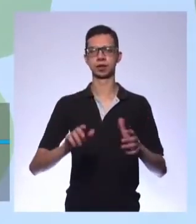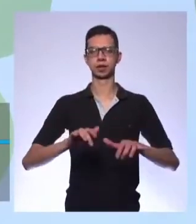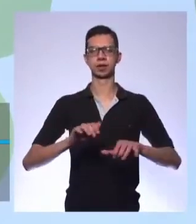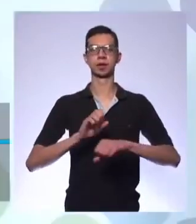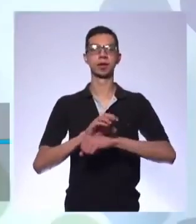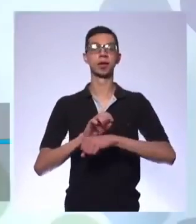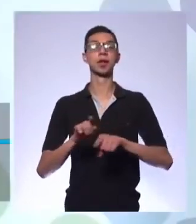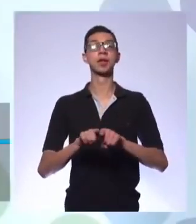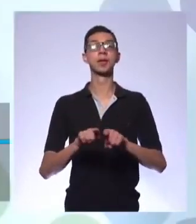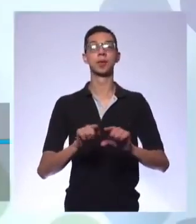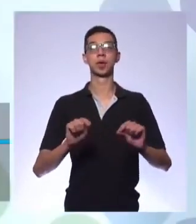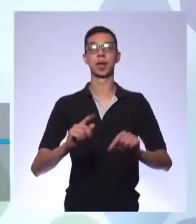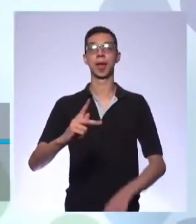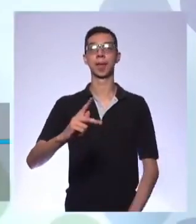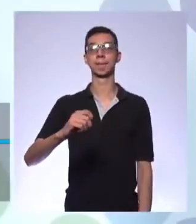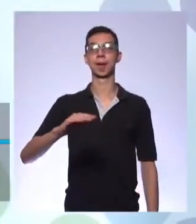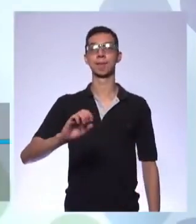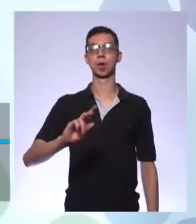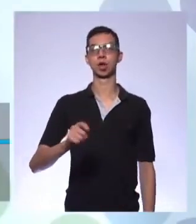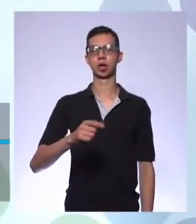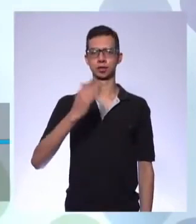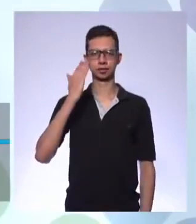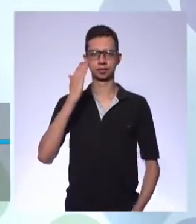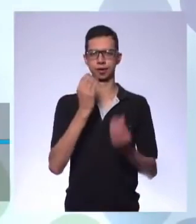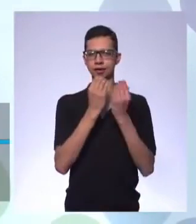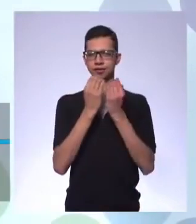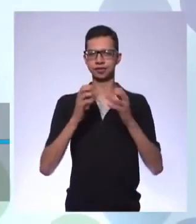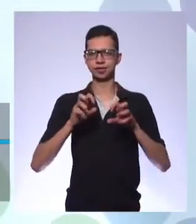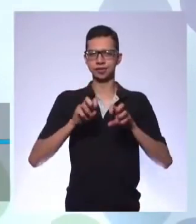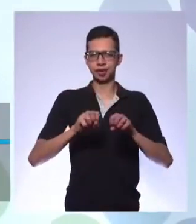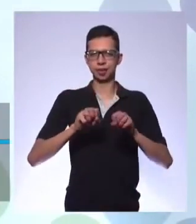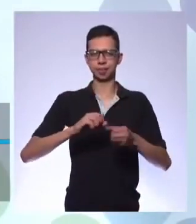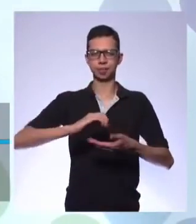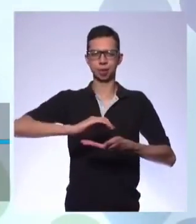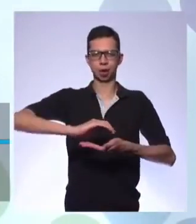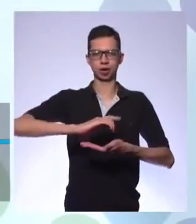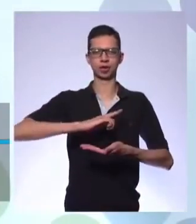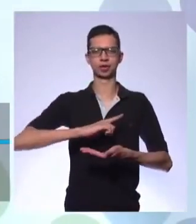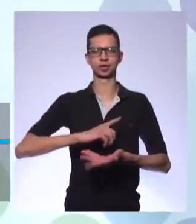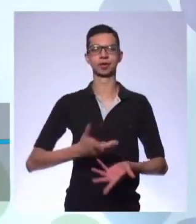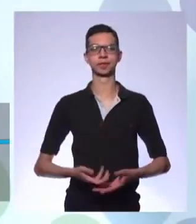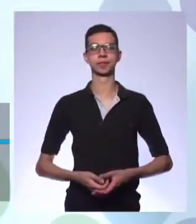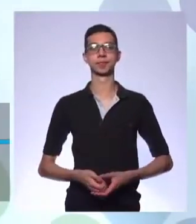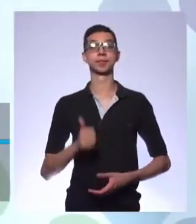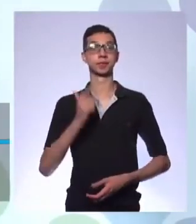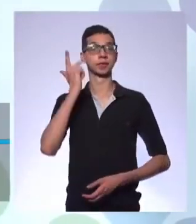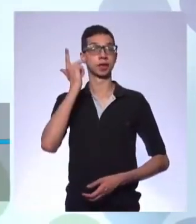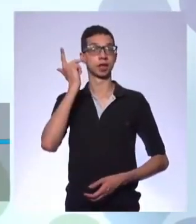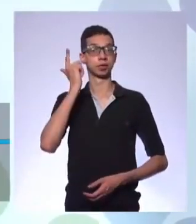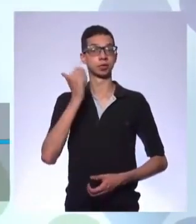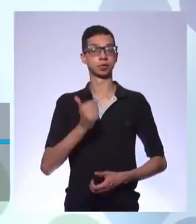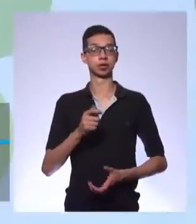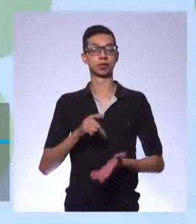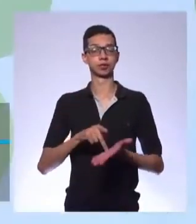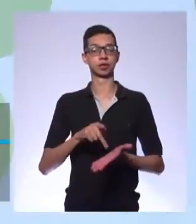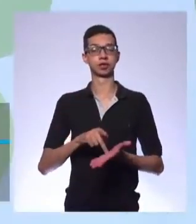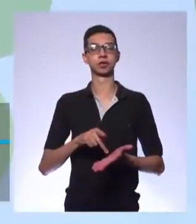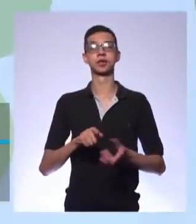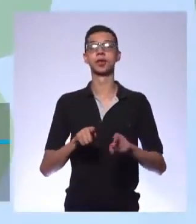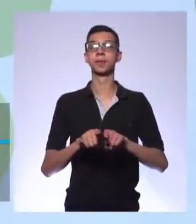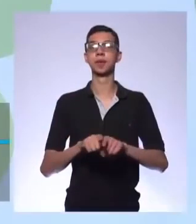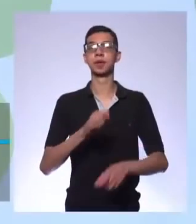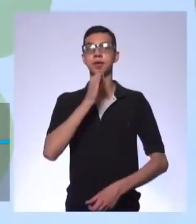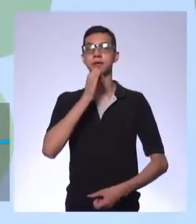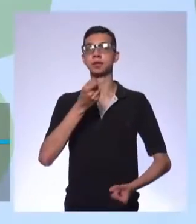eu gosto de Pamonha. pamonha. Deve ter nutrientes lá, bastante nutrientes legal. Deve É ter. bem natural, né, pamonha. Agora tem outros exemplos, por